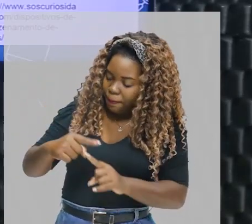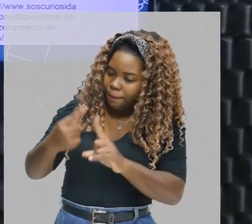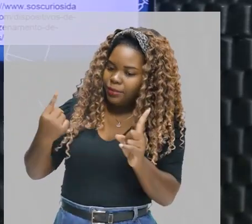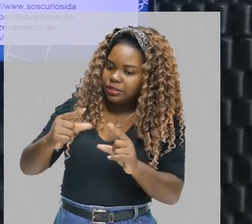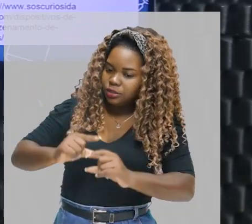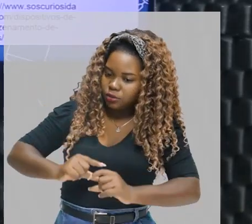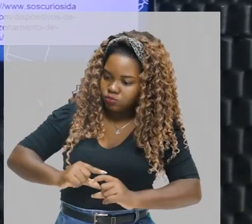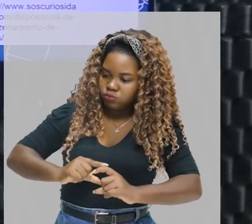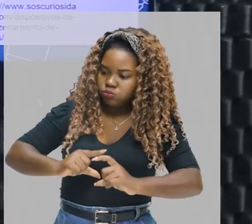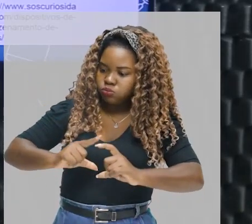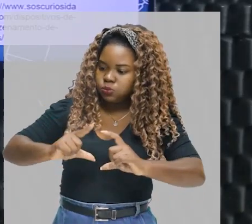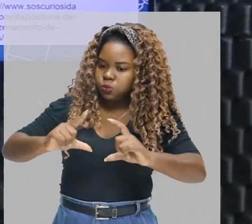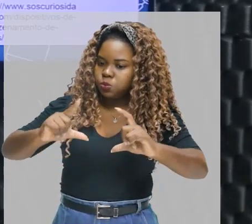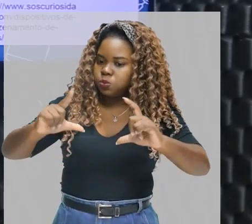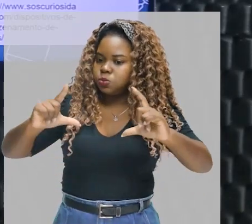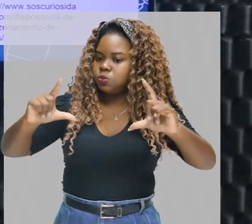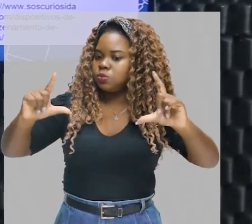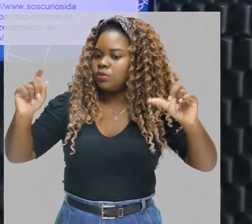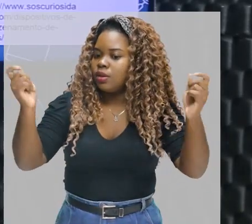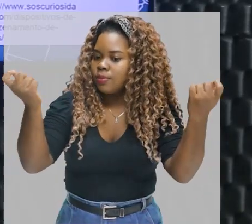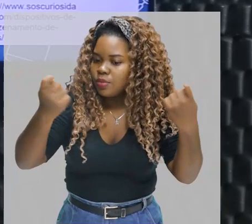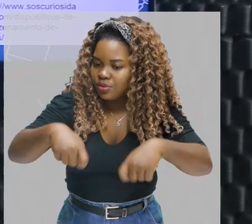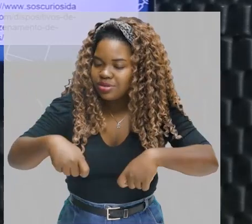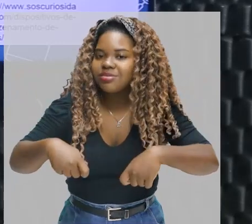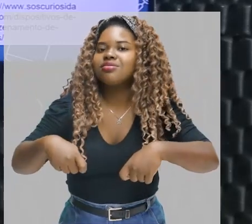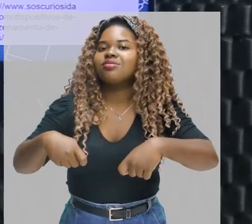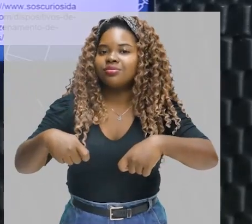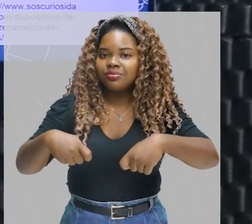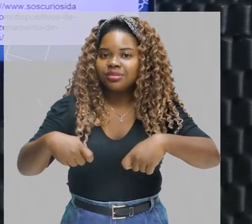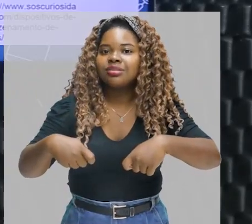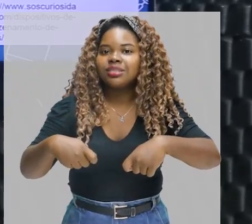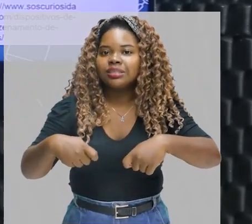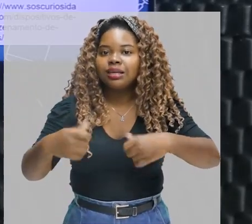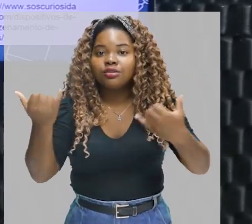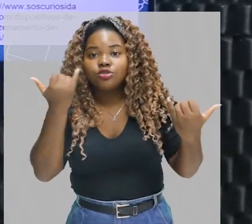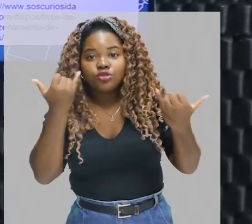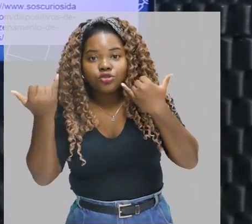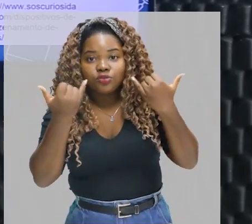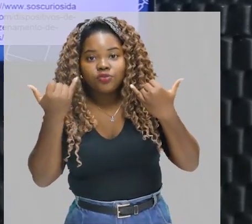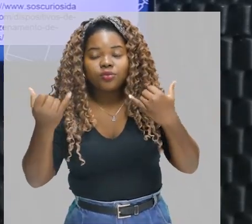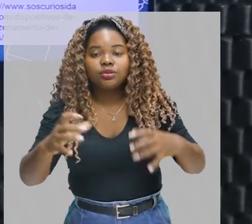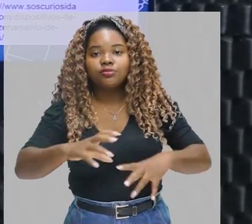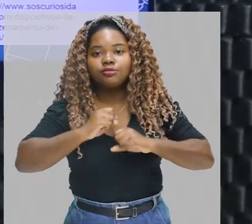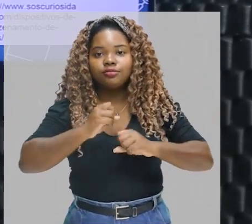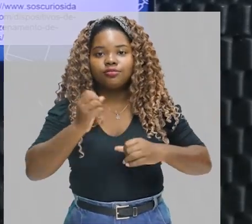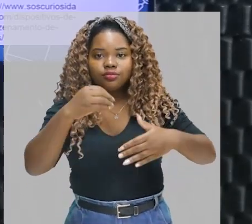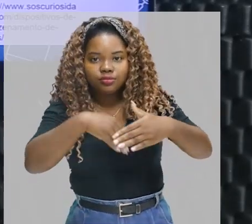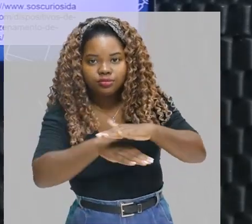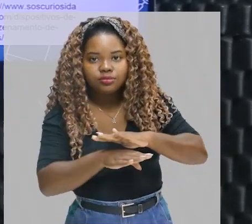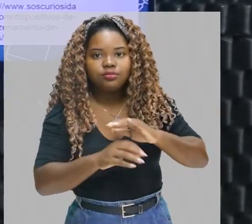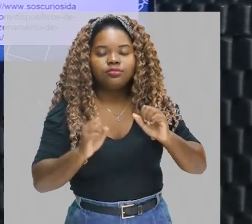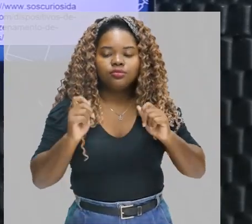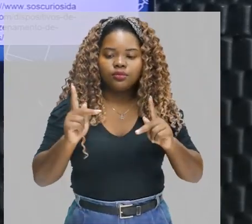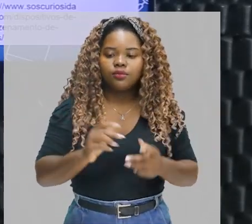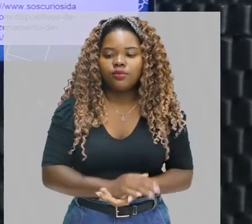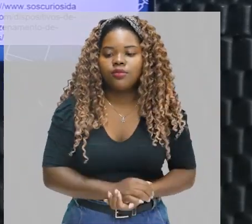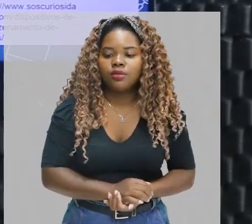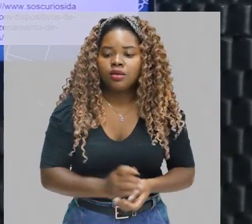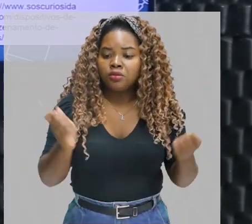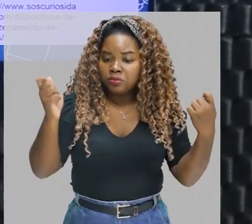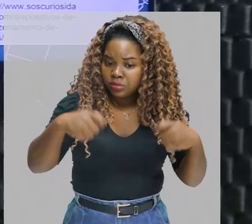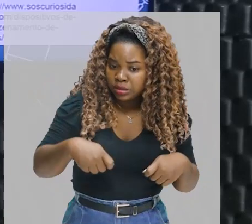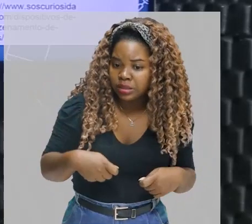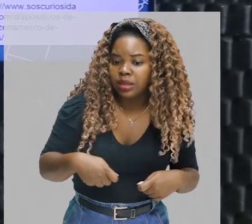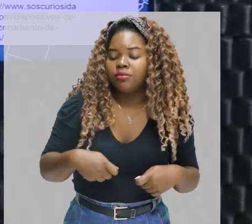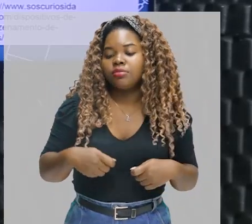é, é, é, é, a velocidade de armazenamento e de processamento desses dados, certo? Então aqui tu consegue gravar informação em